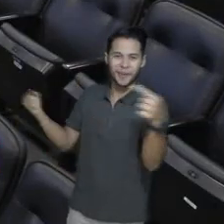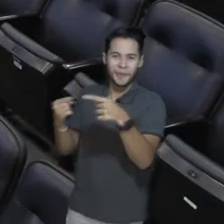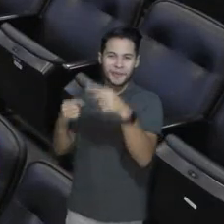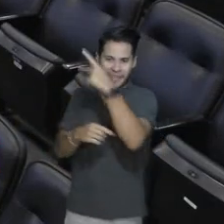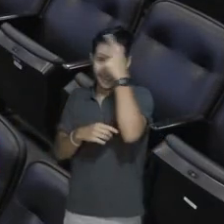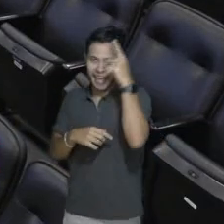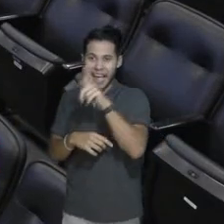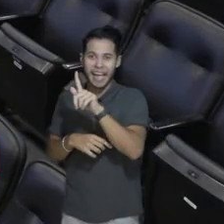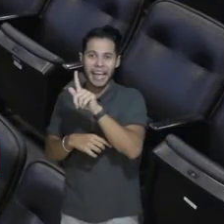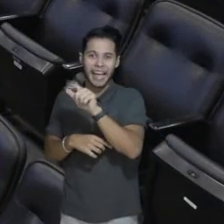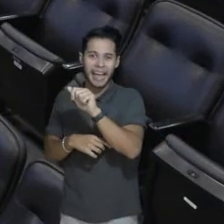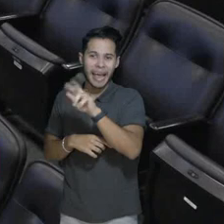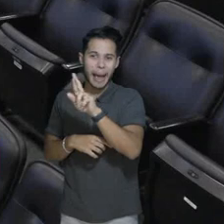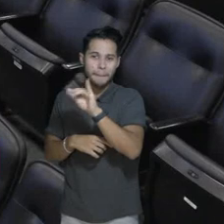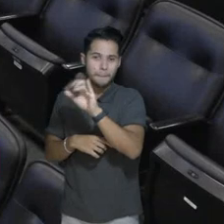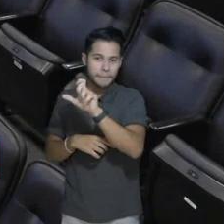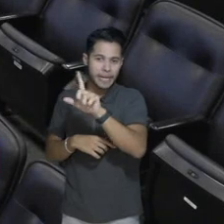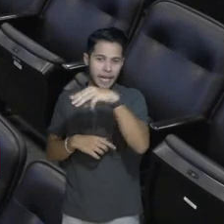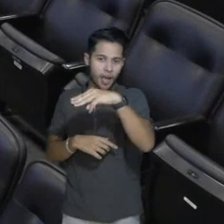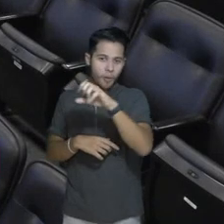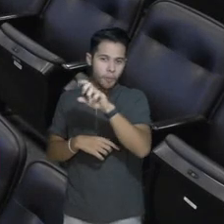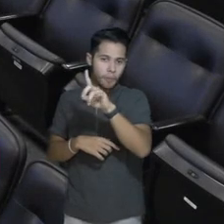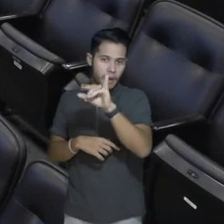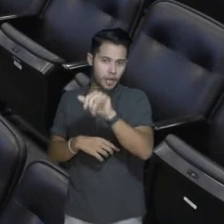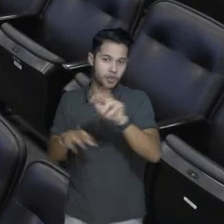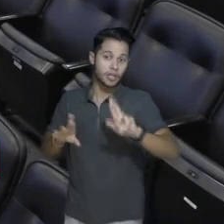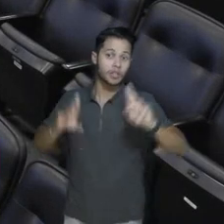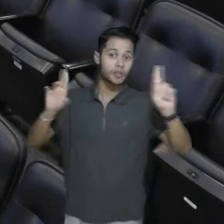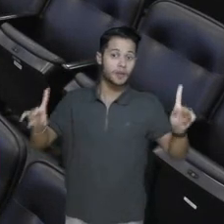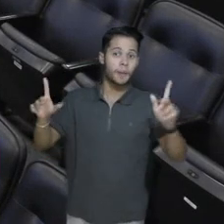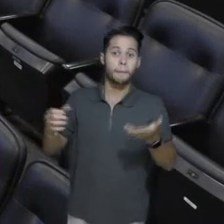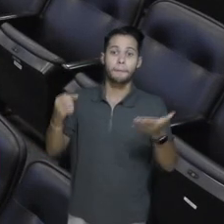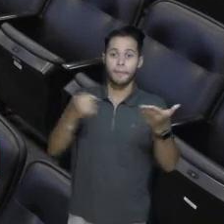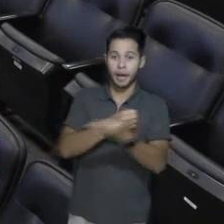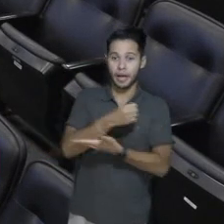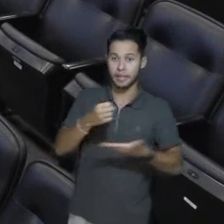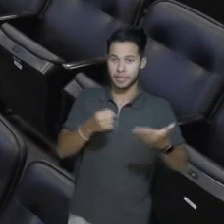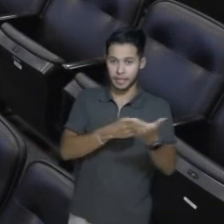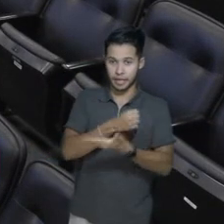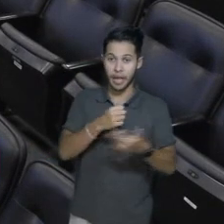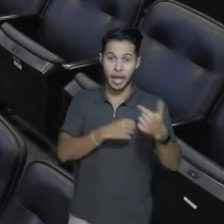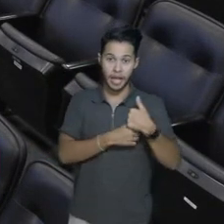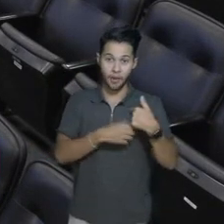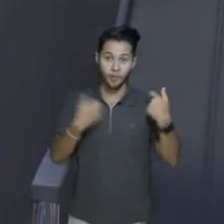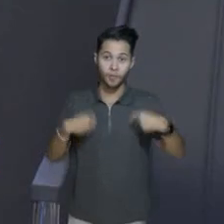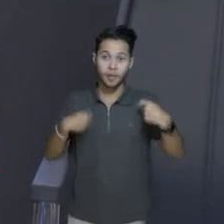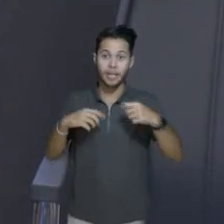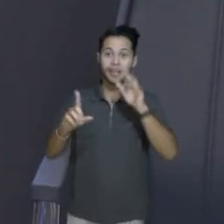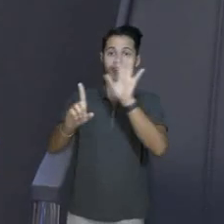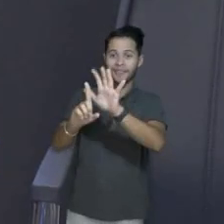básica a diferença é muito básica eu tive que convencer meu